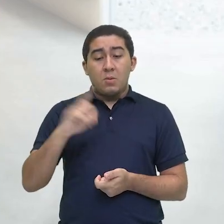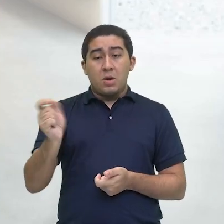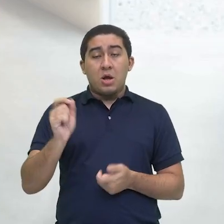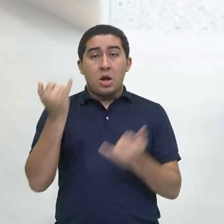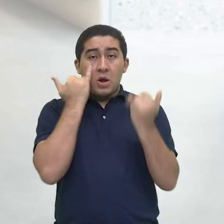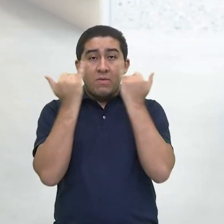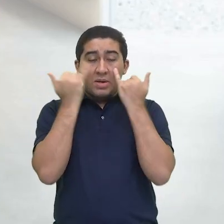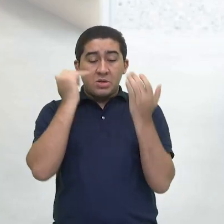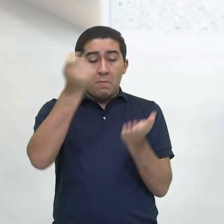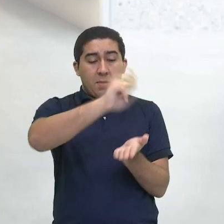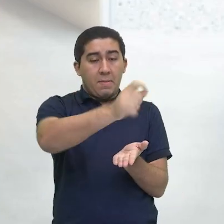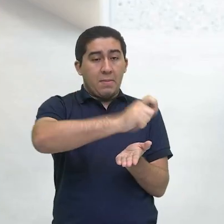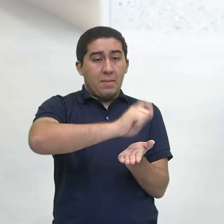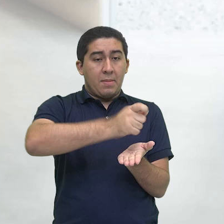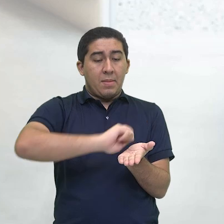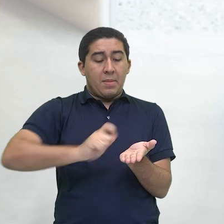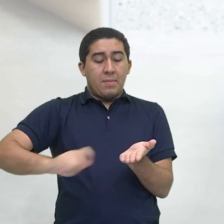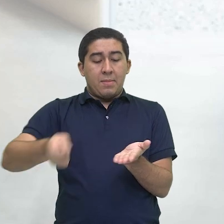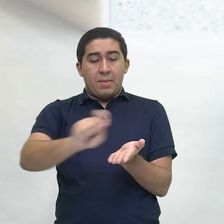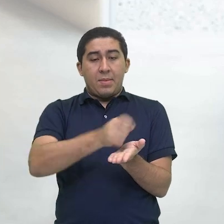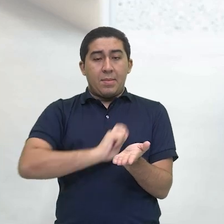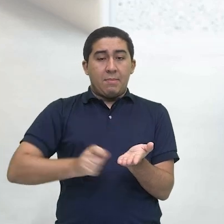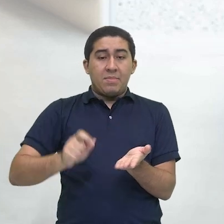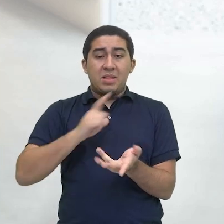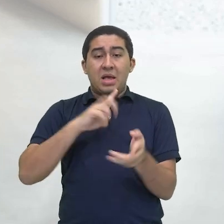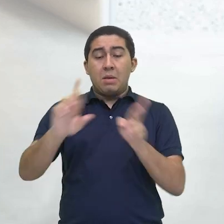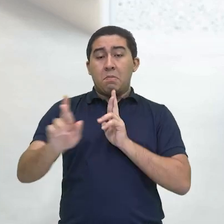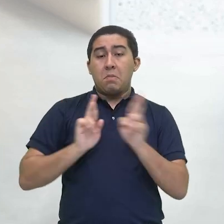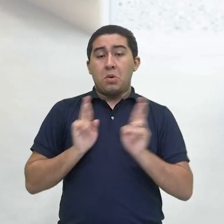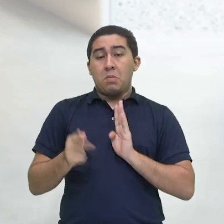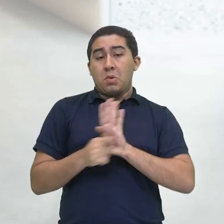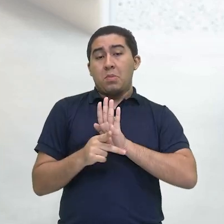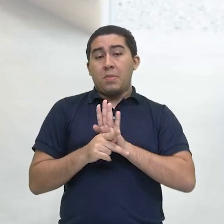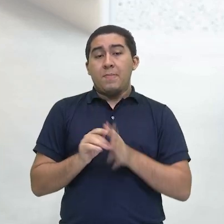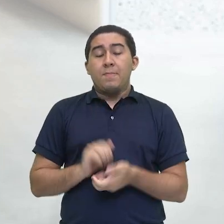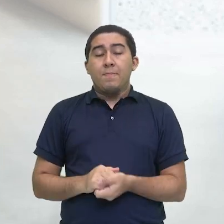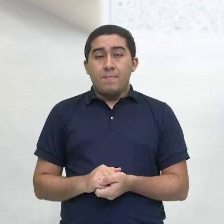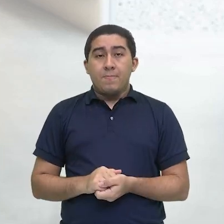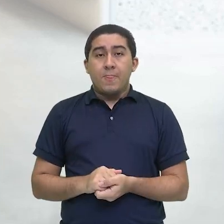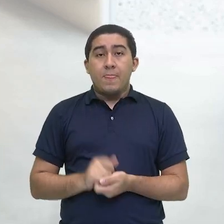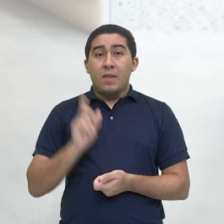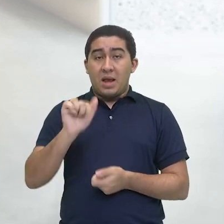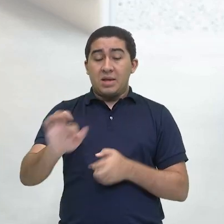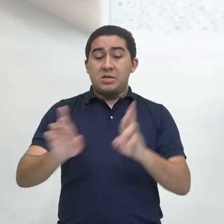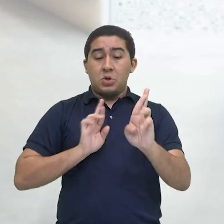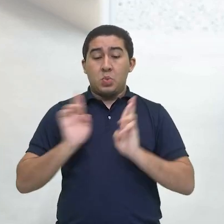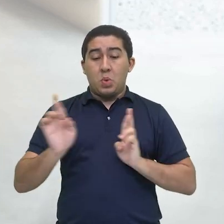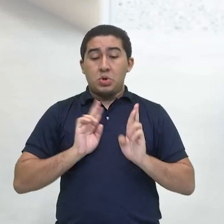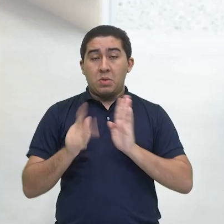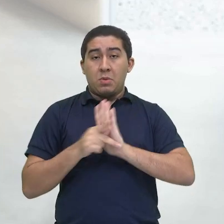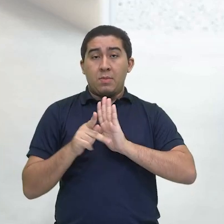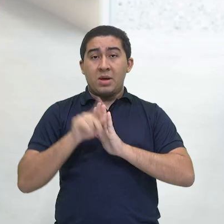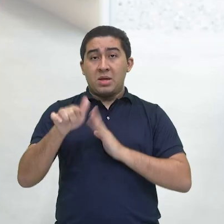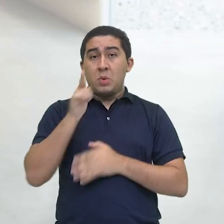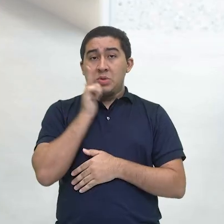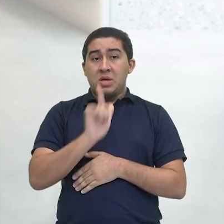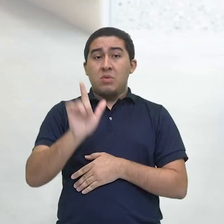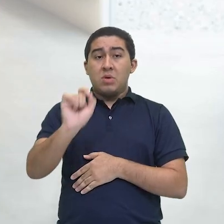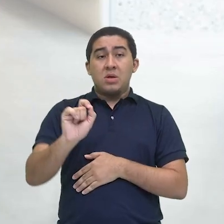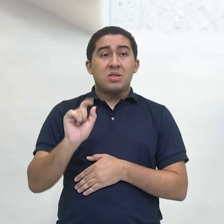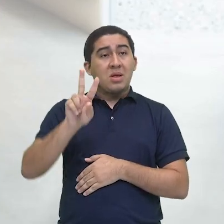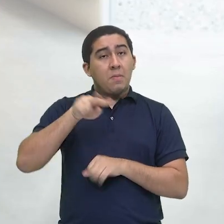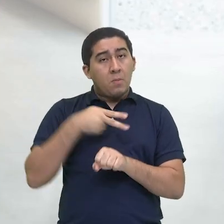anotar, né? Então, ele vai ter determinados resultados. E esses resultados aí, ele